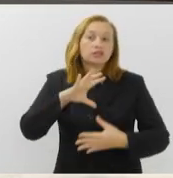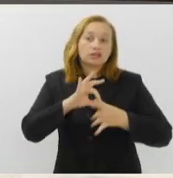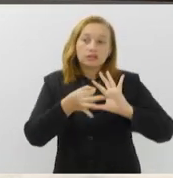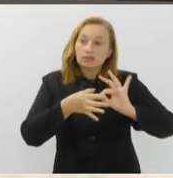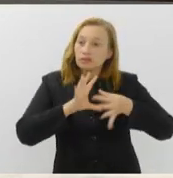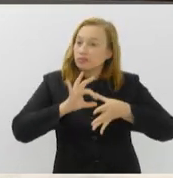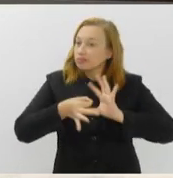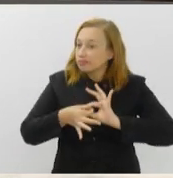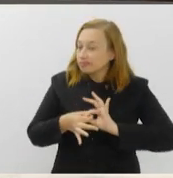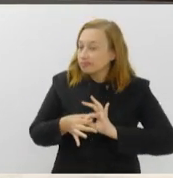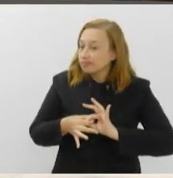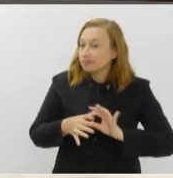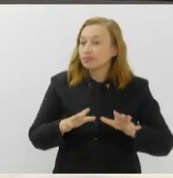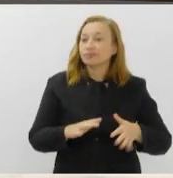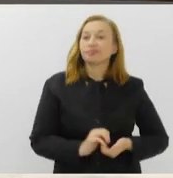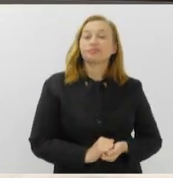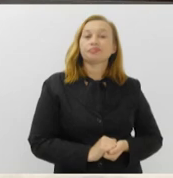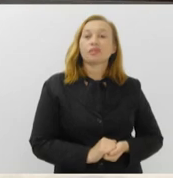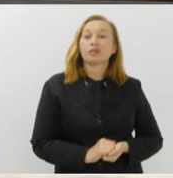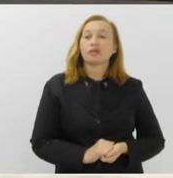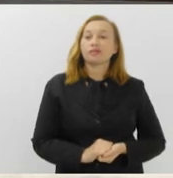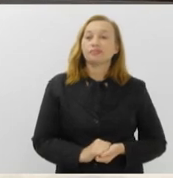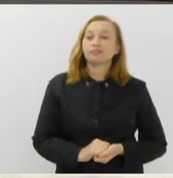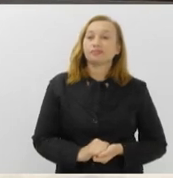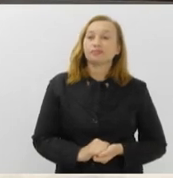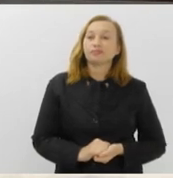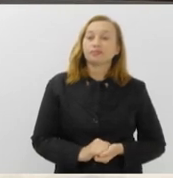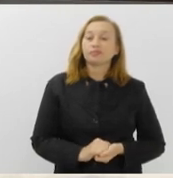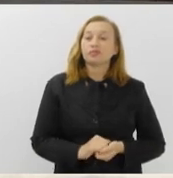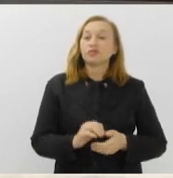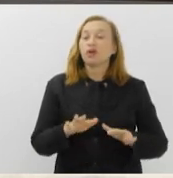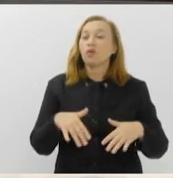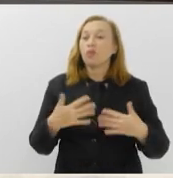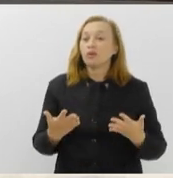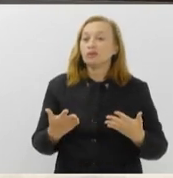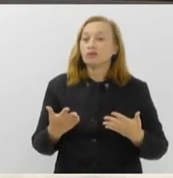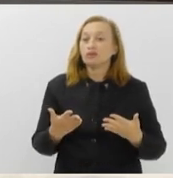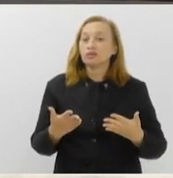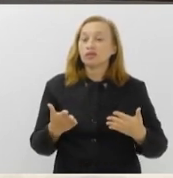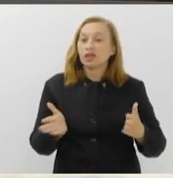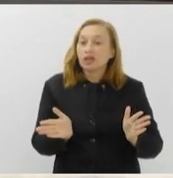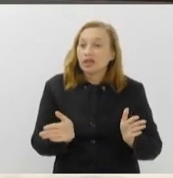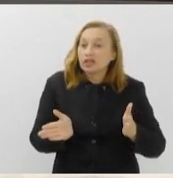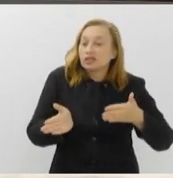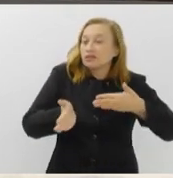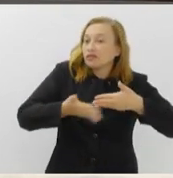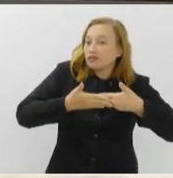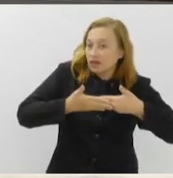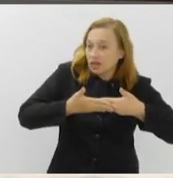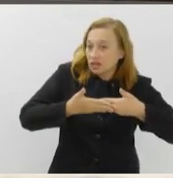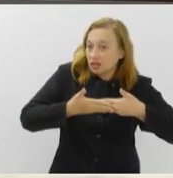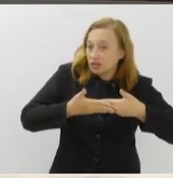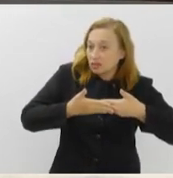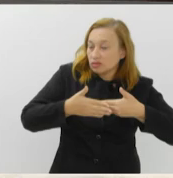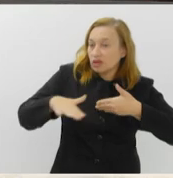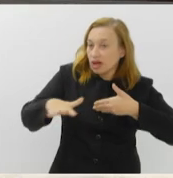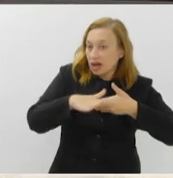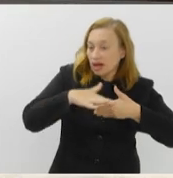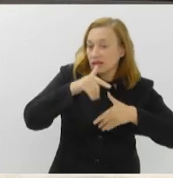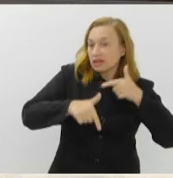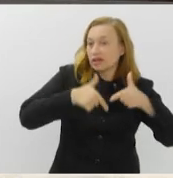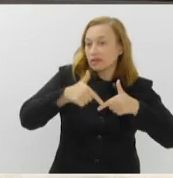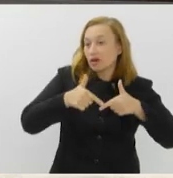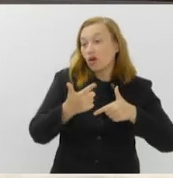né? Quando as portas do mercado formal se fecham para as mulheres, outras alternativas precisam